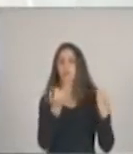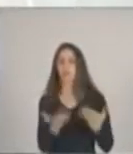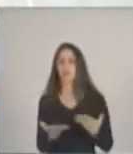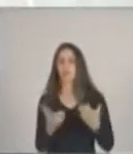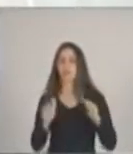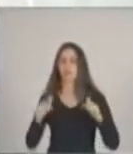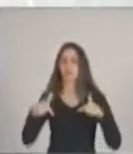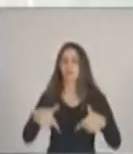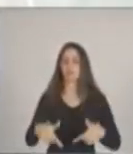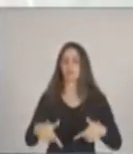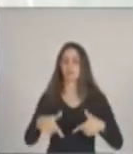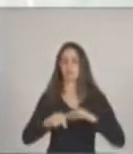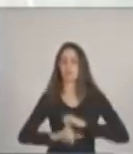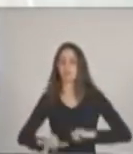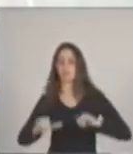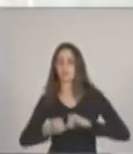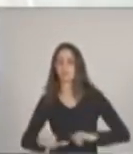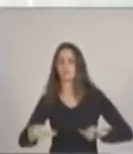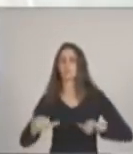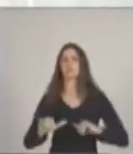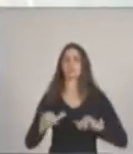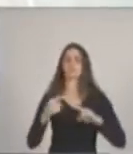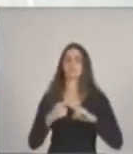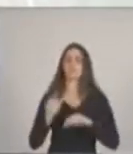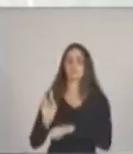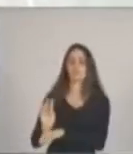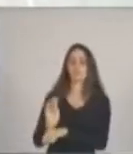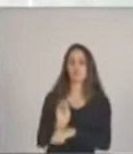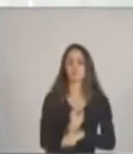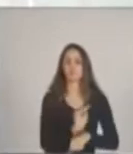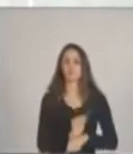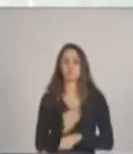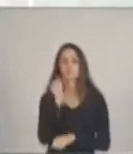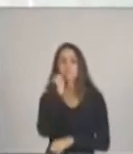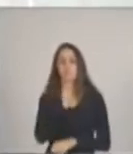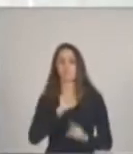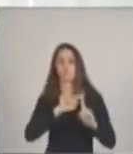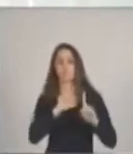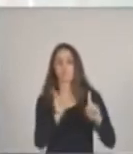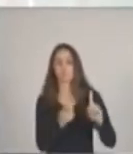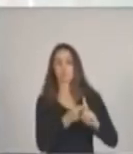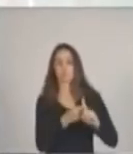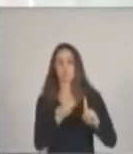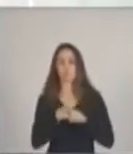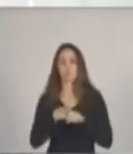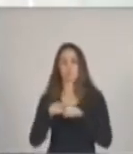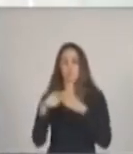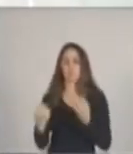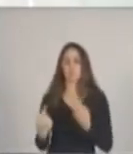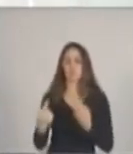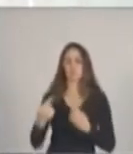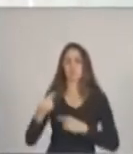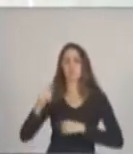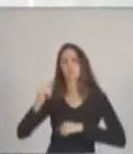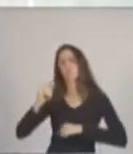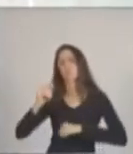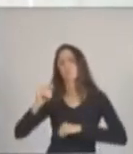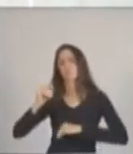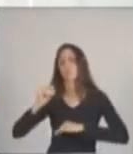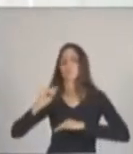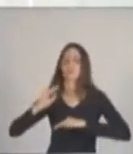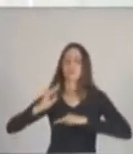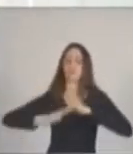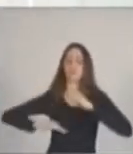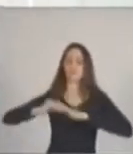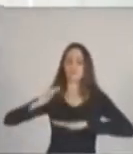medidas informativas e protetivas a gestantes e parturientes contra atos de violência